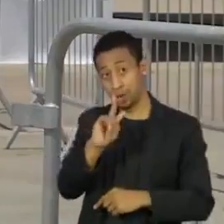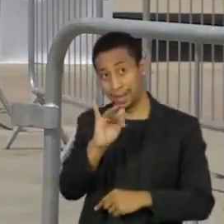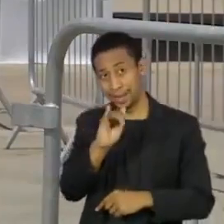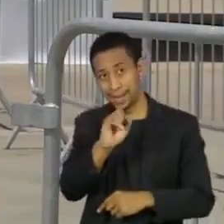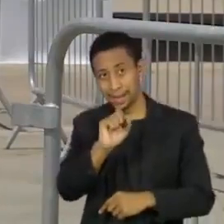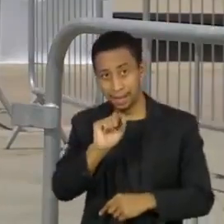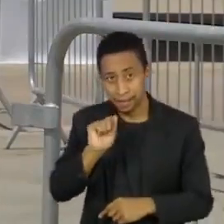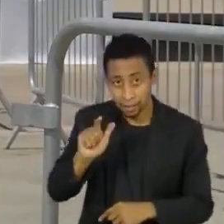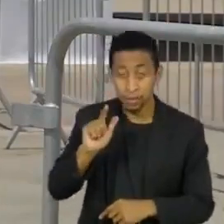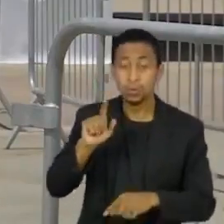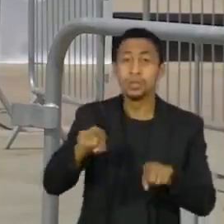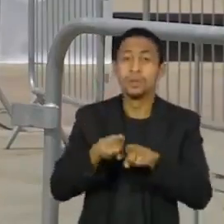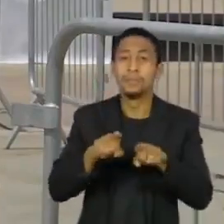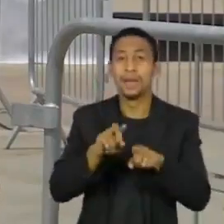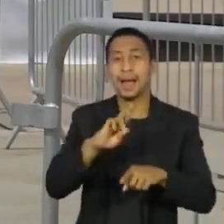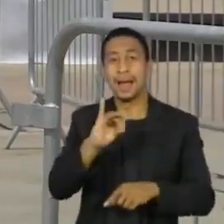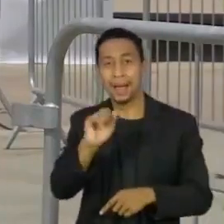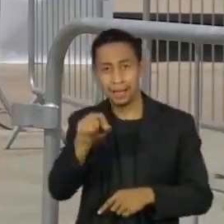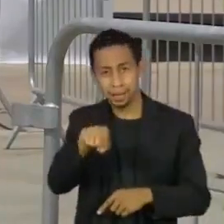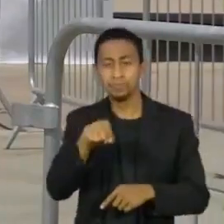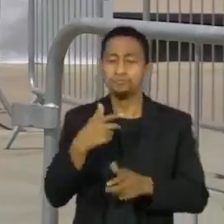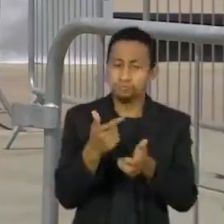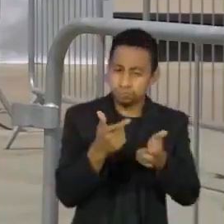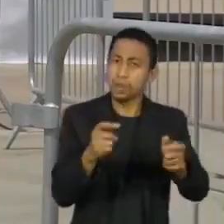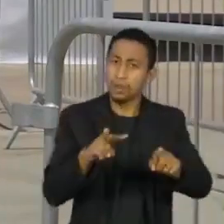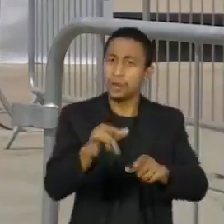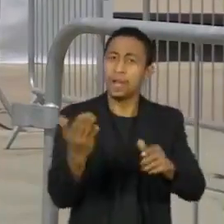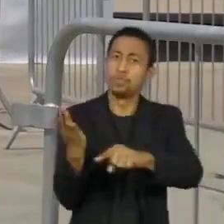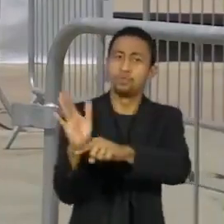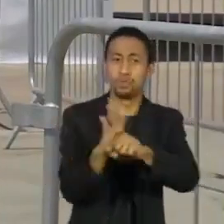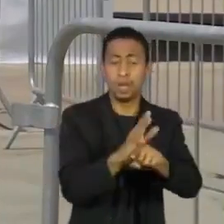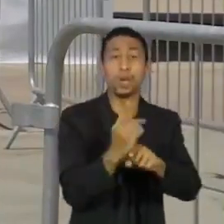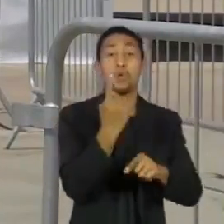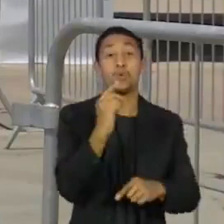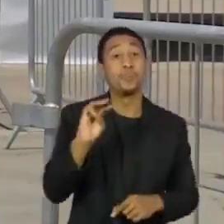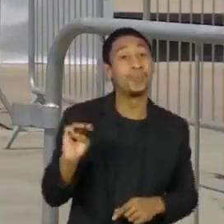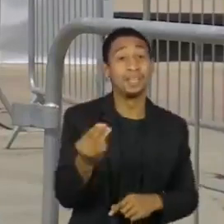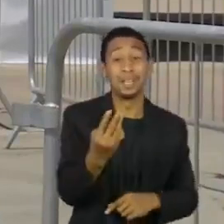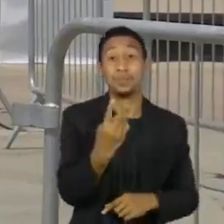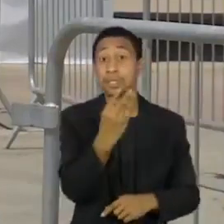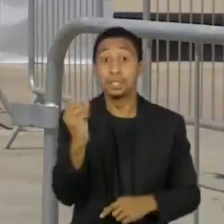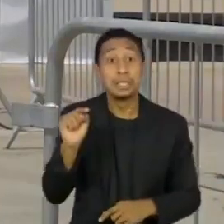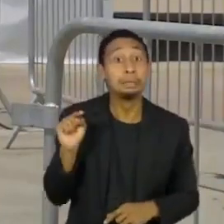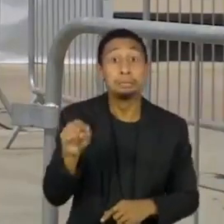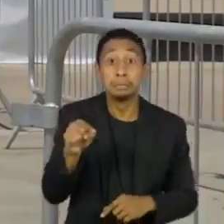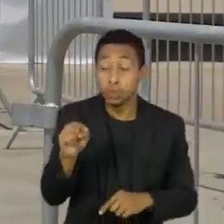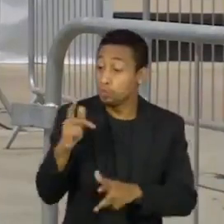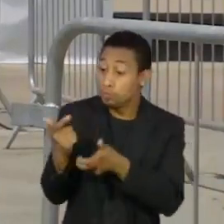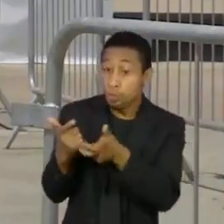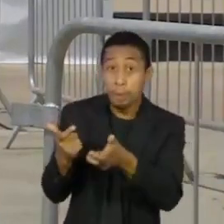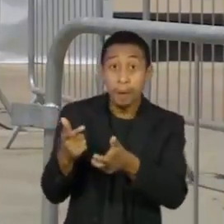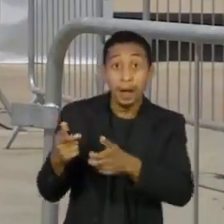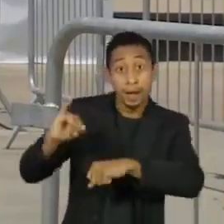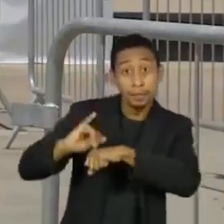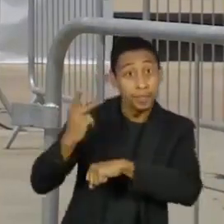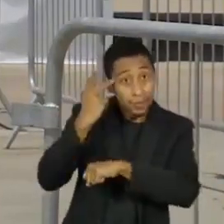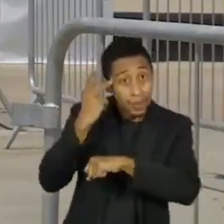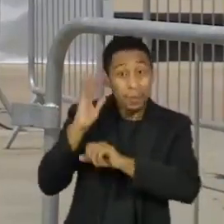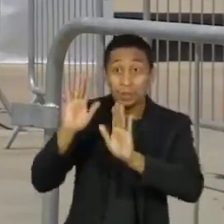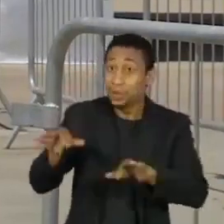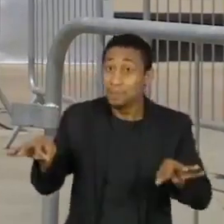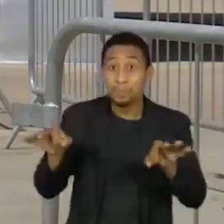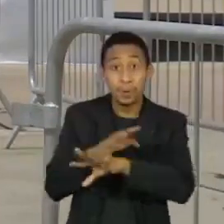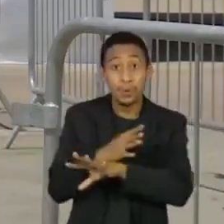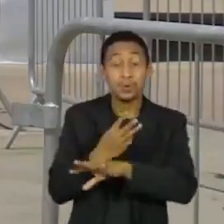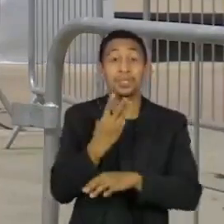para quem ainda não recebeu. Pouco mais de 1 milhão e 300 mil pessoas já foram vacinadas aqui na cidade de São Paulo. Dessas, cerca